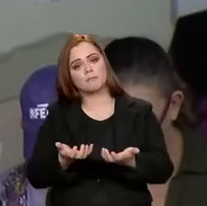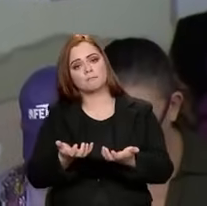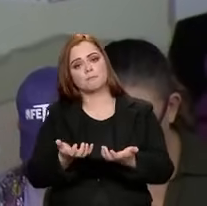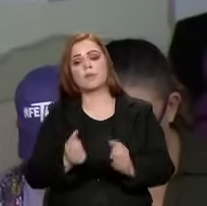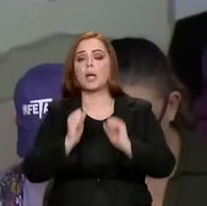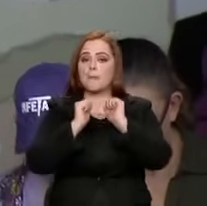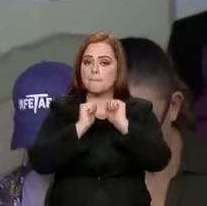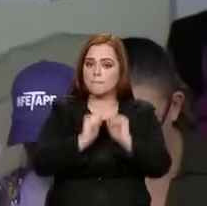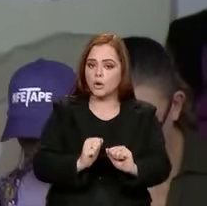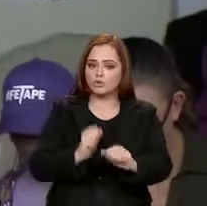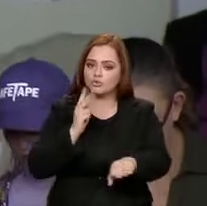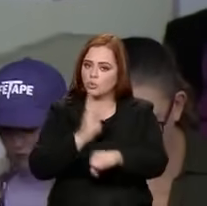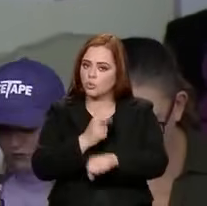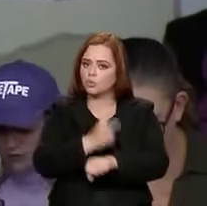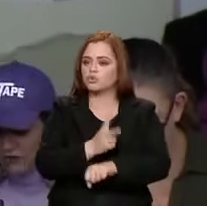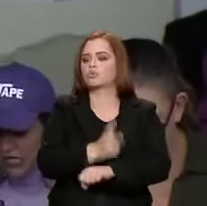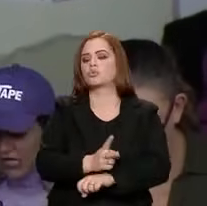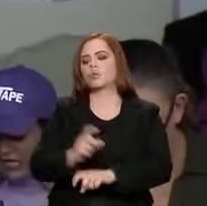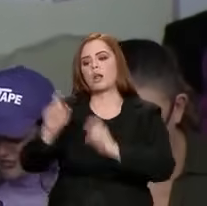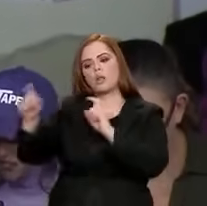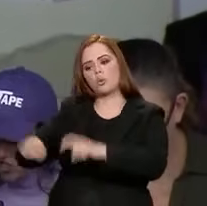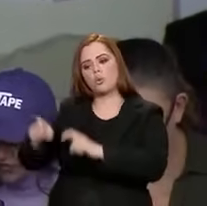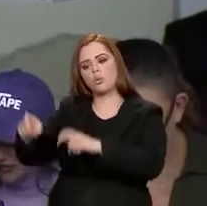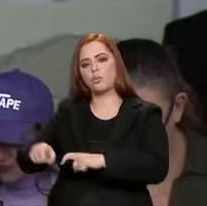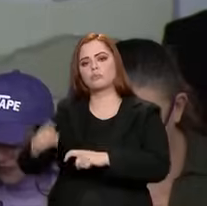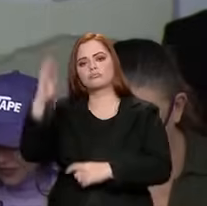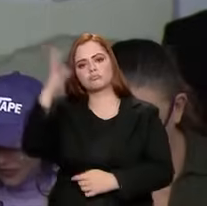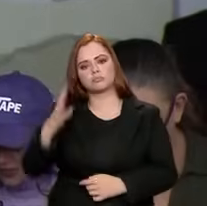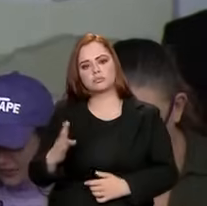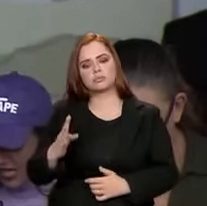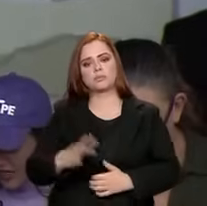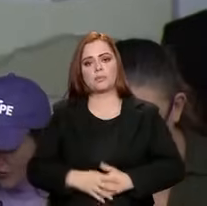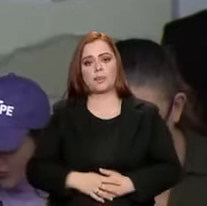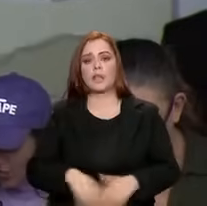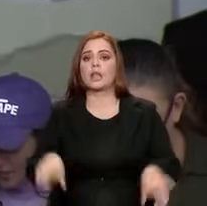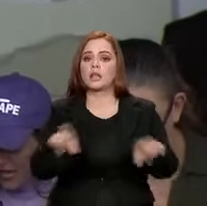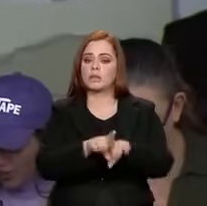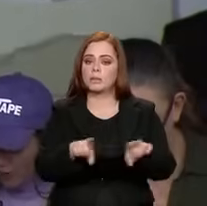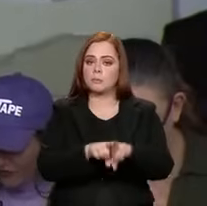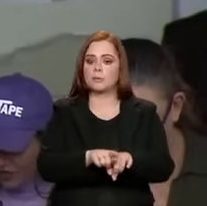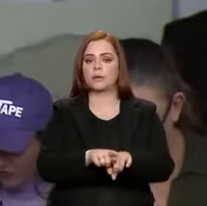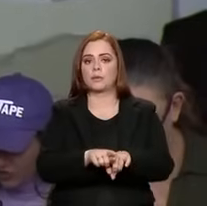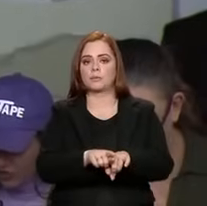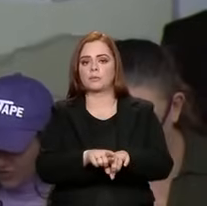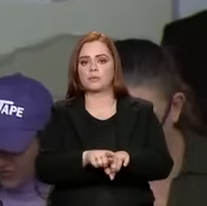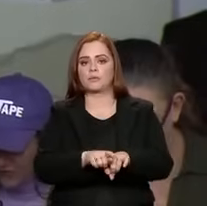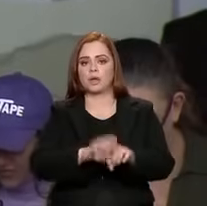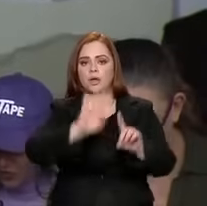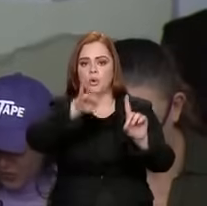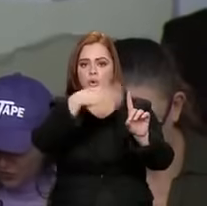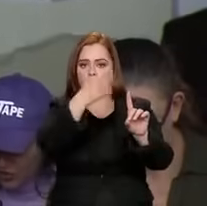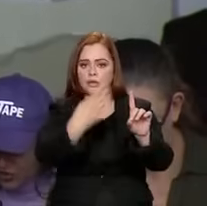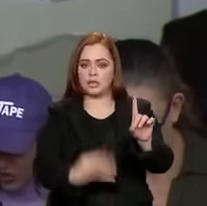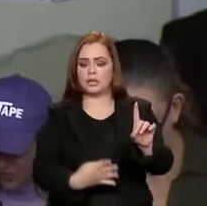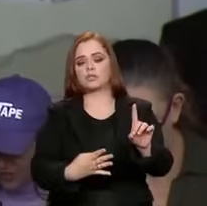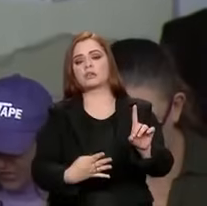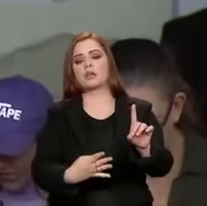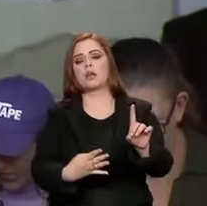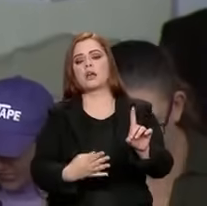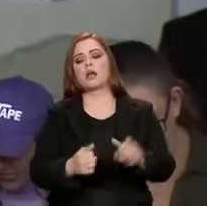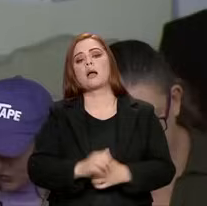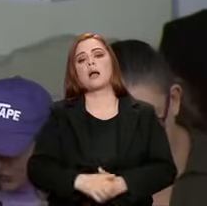poderão permanecer no campo do Brasil e instituir em homenagem a Margarida